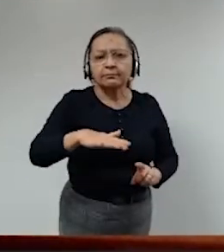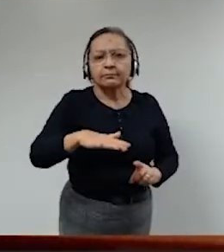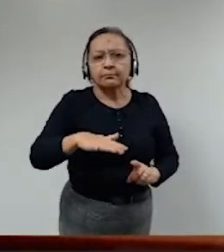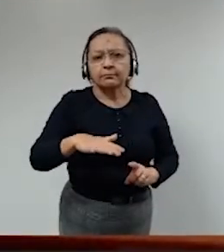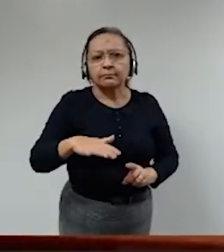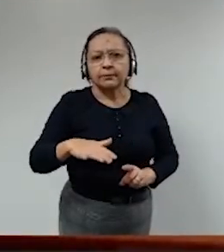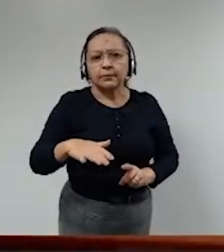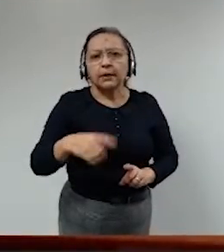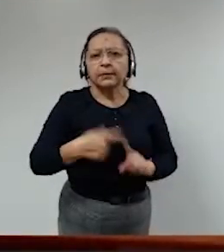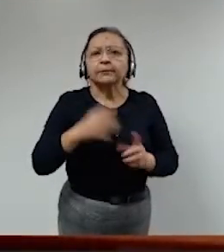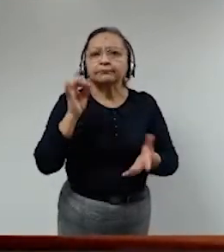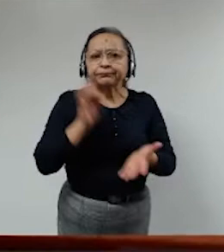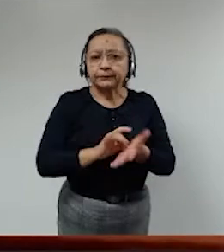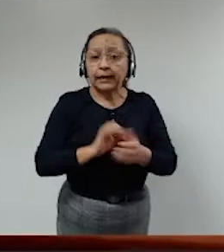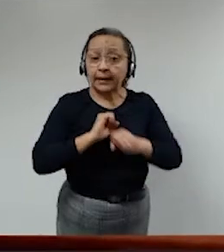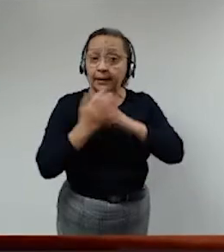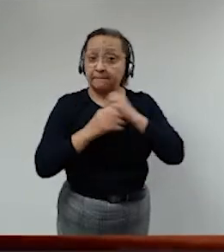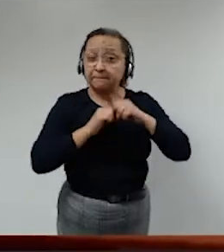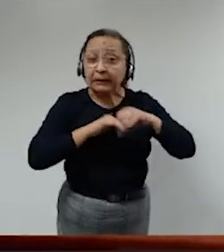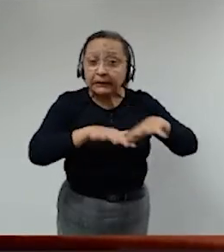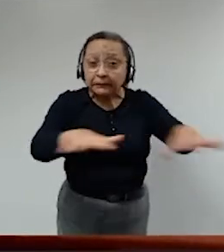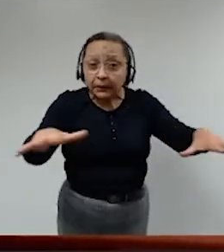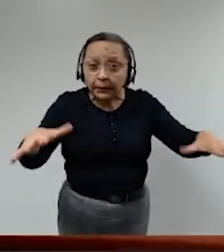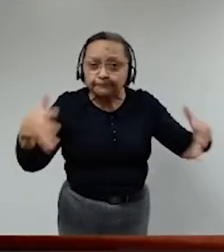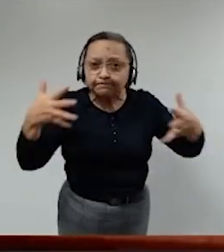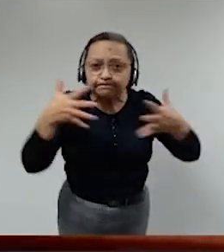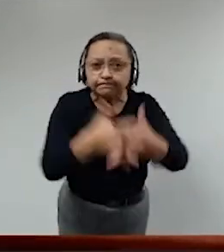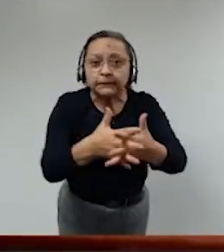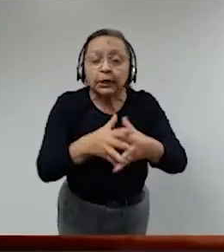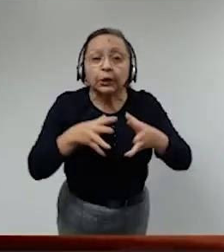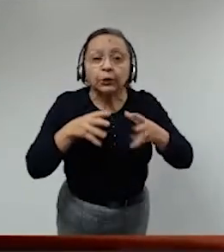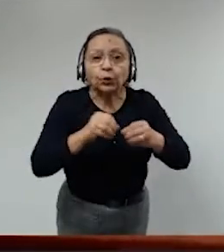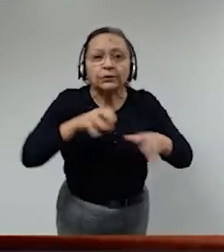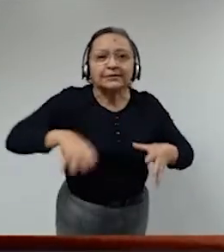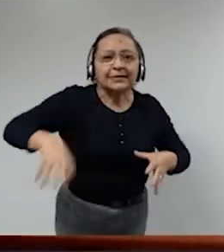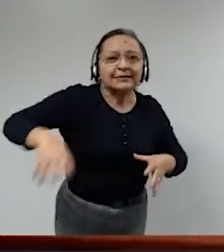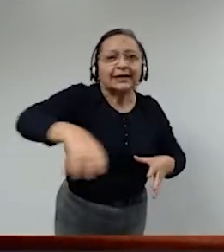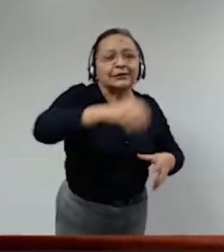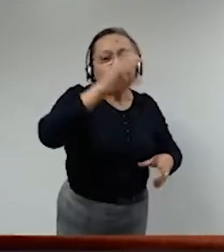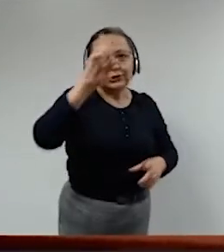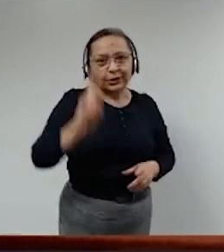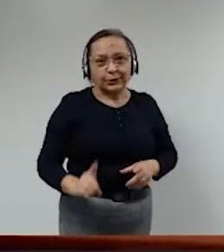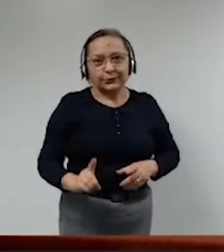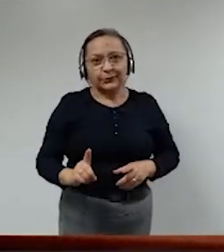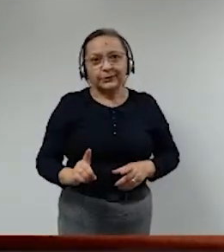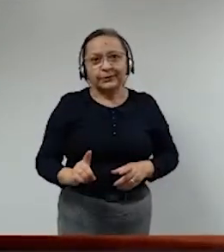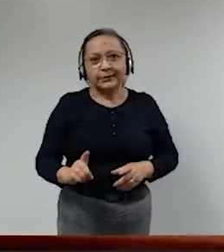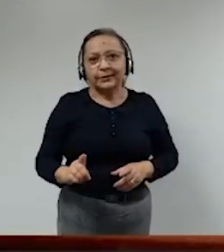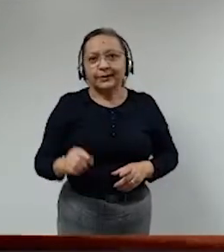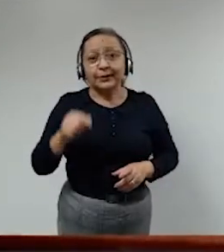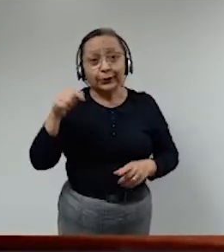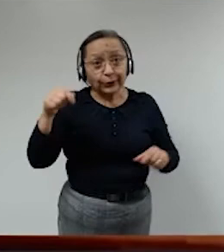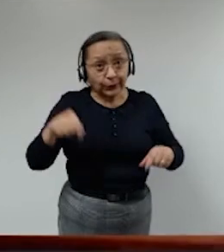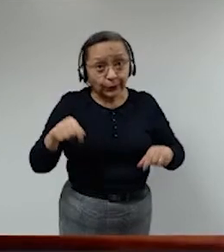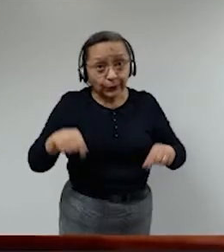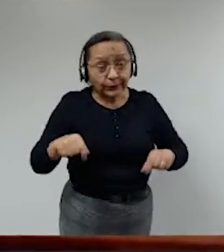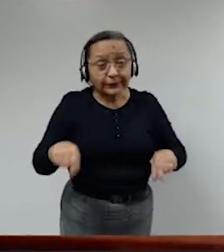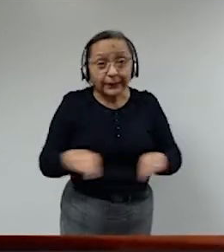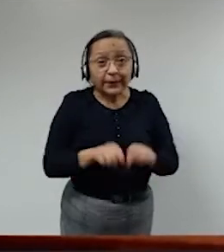do que efetivamente a pandemia impactou em todos os ramos do direito. E não é diferente nesse que nós estamos discutindo hoje.